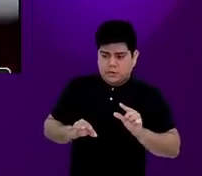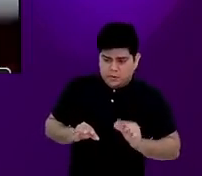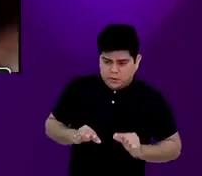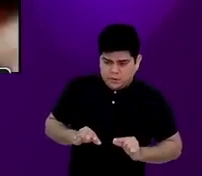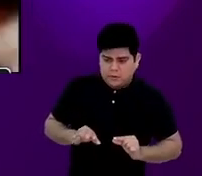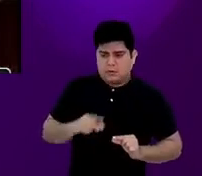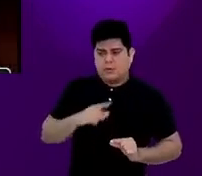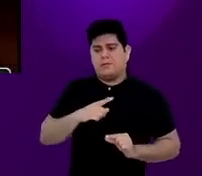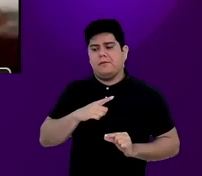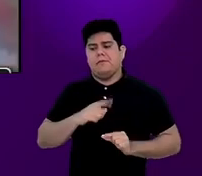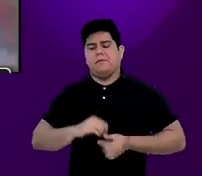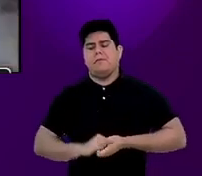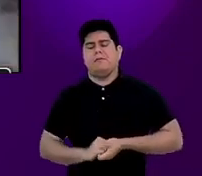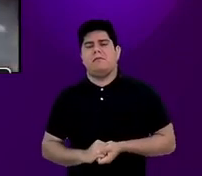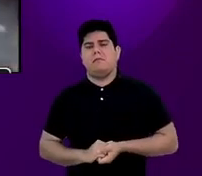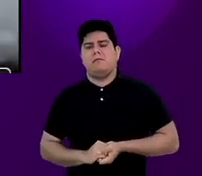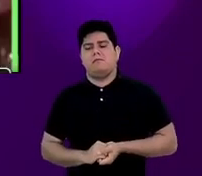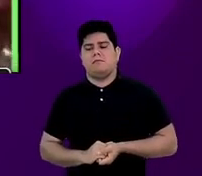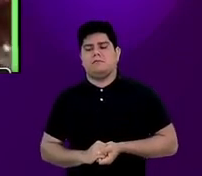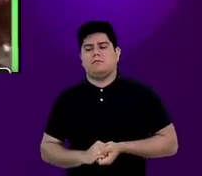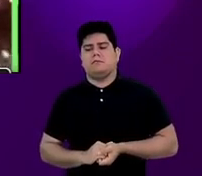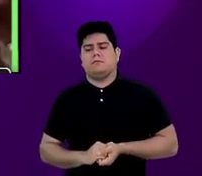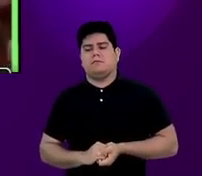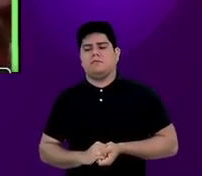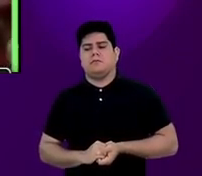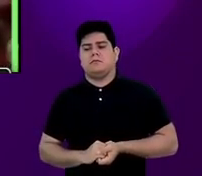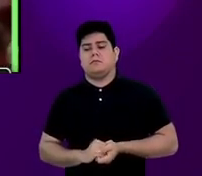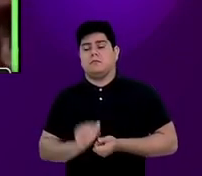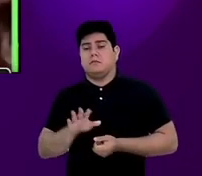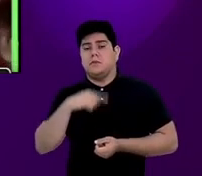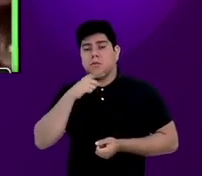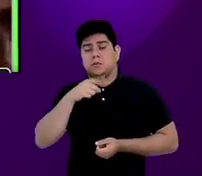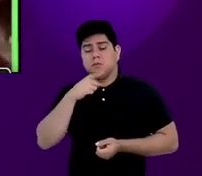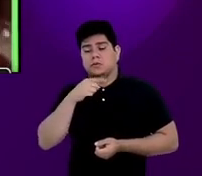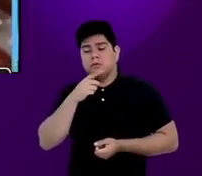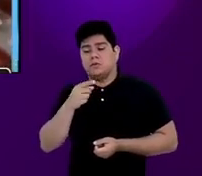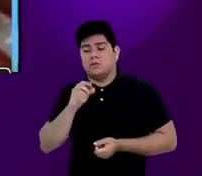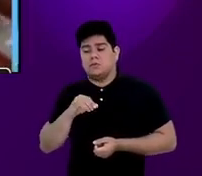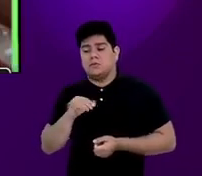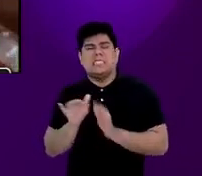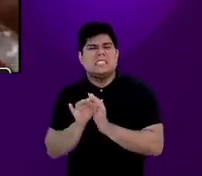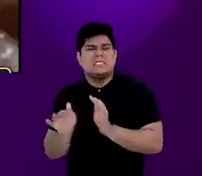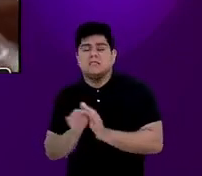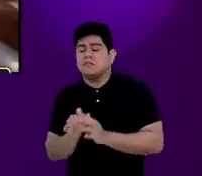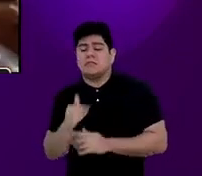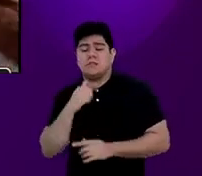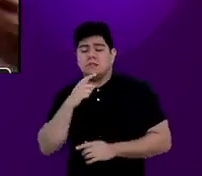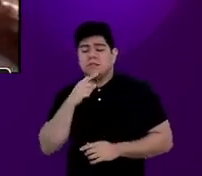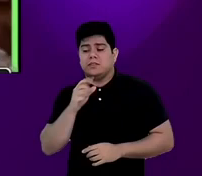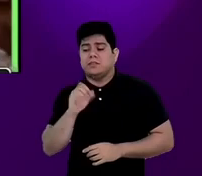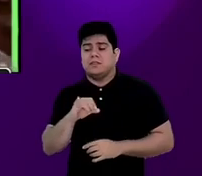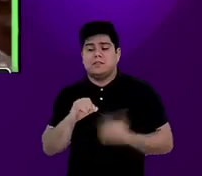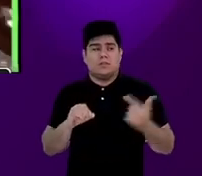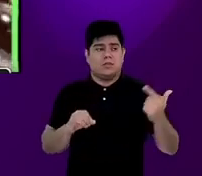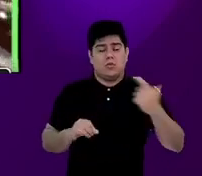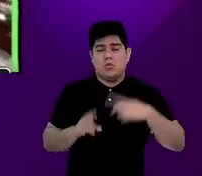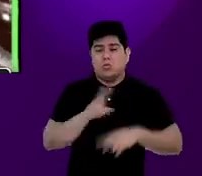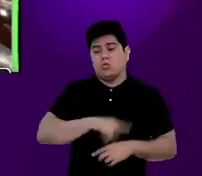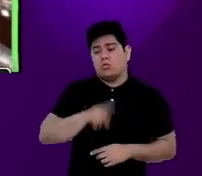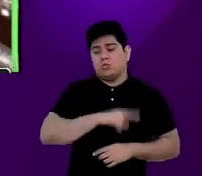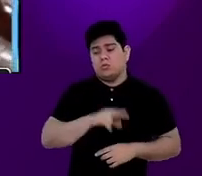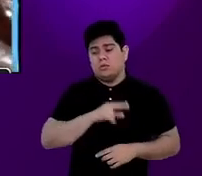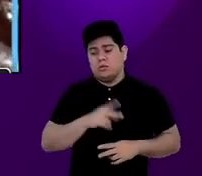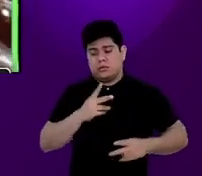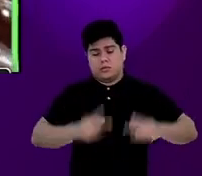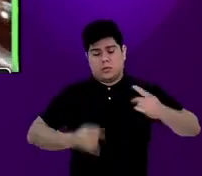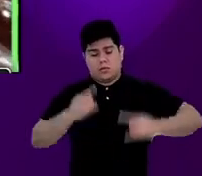abaixa. Mas a gente não conseguiria fazer isso por via minimamente invasiva sem a utilização de cirurgia